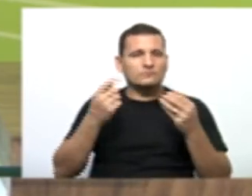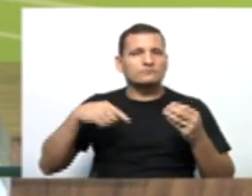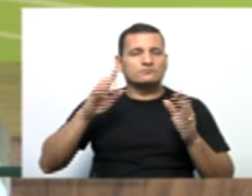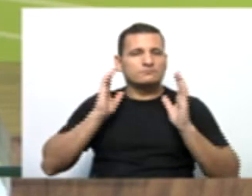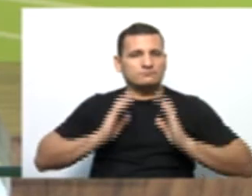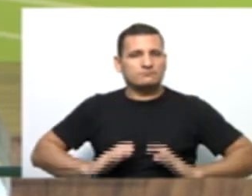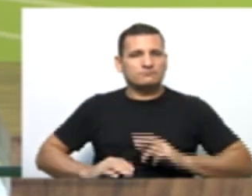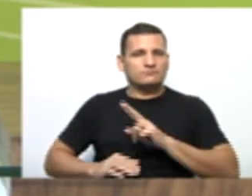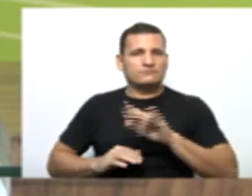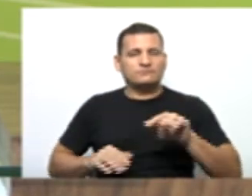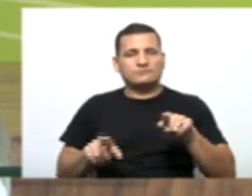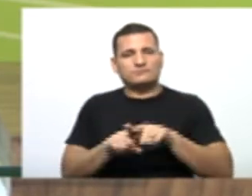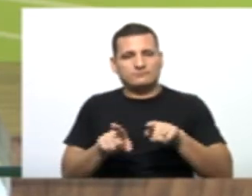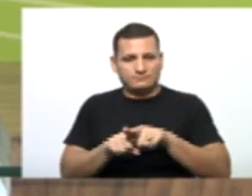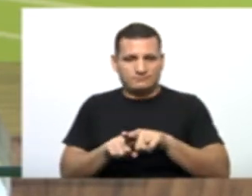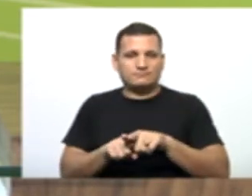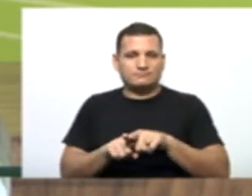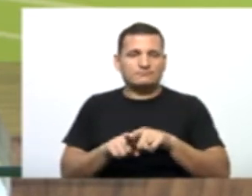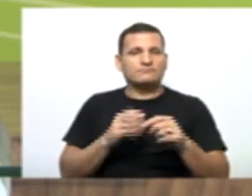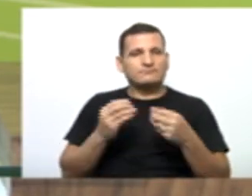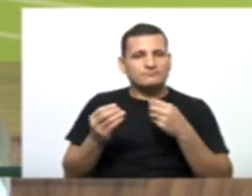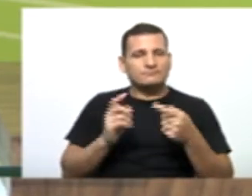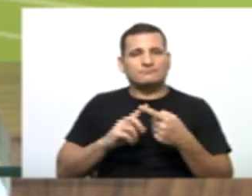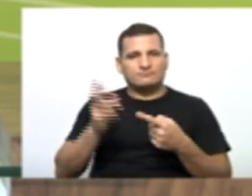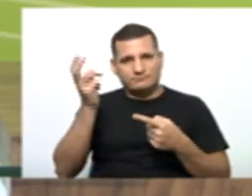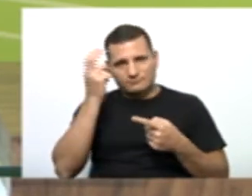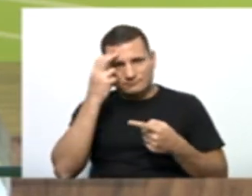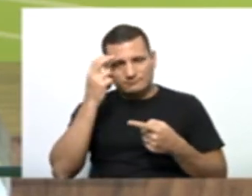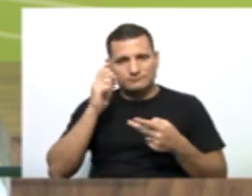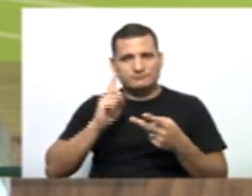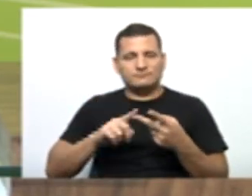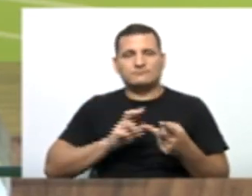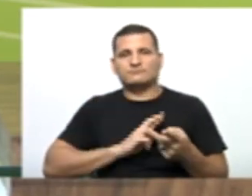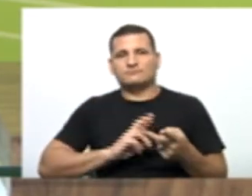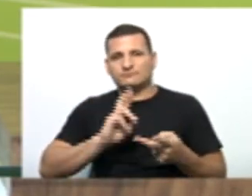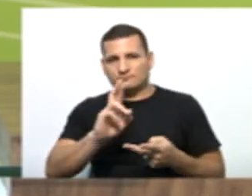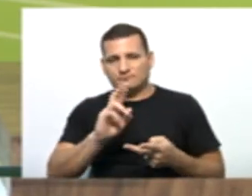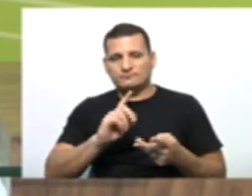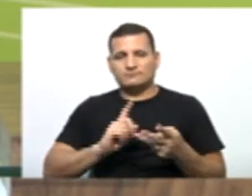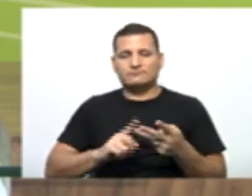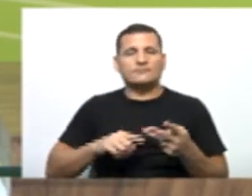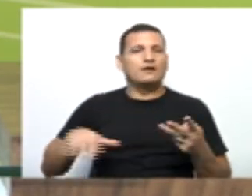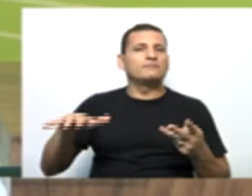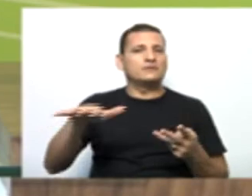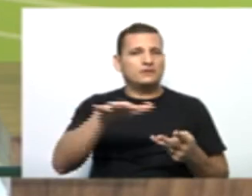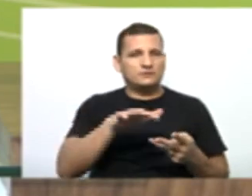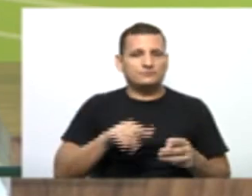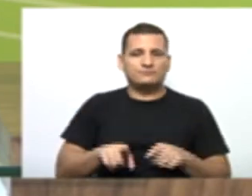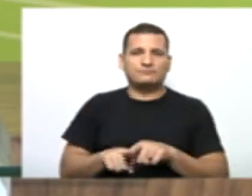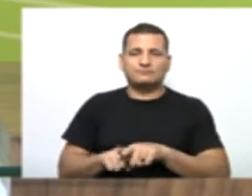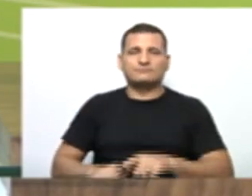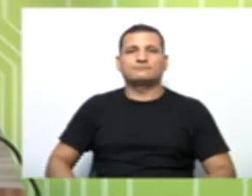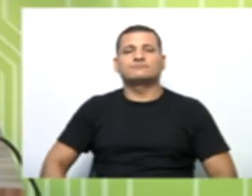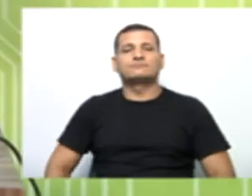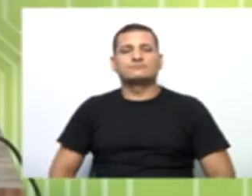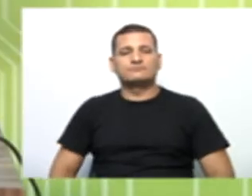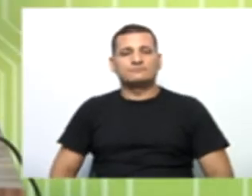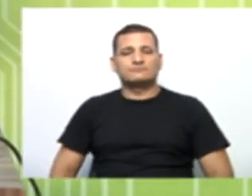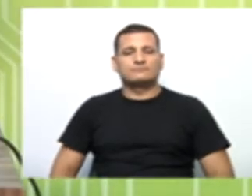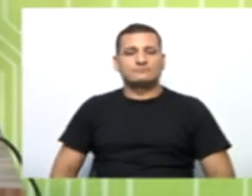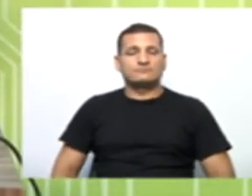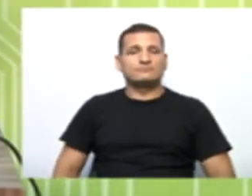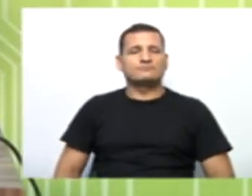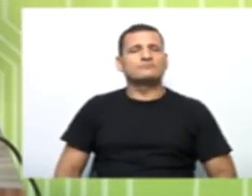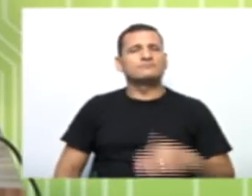vai sendo pautada também pela nossa cultura, pela nossa religião e pelos ambientes que a gente vive. Muito bem, professor Wesley. E